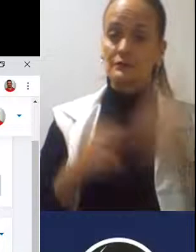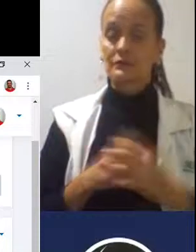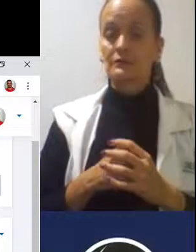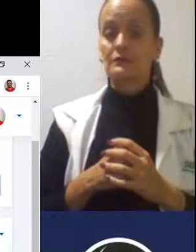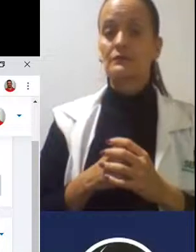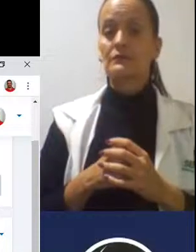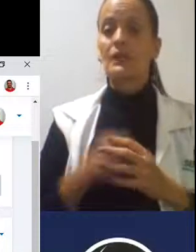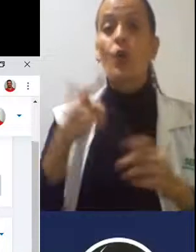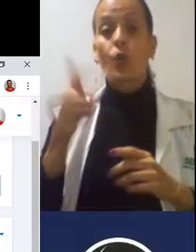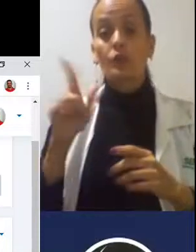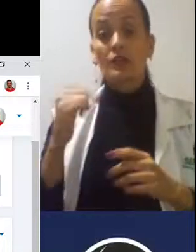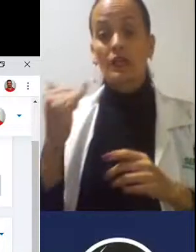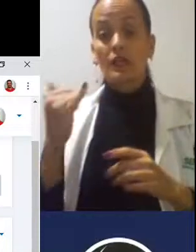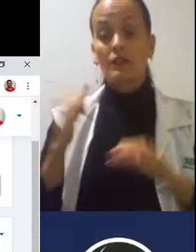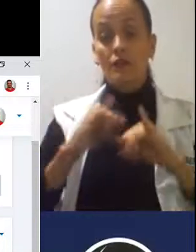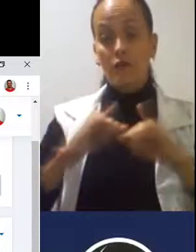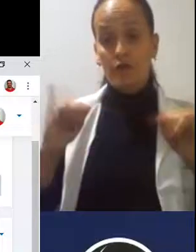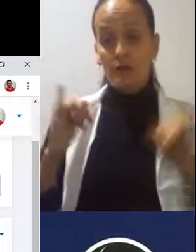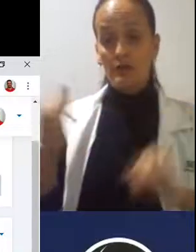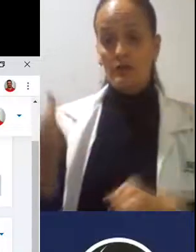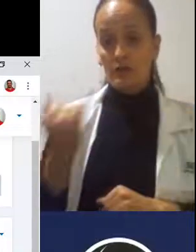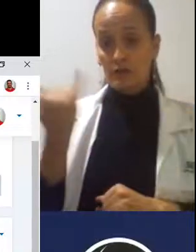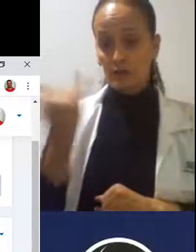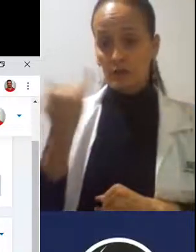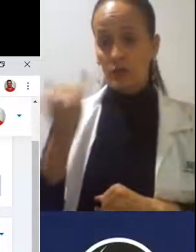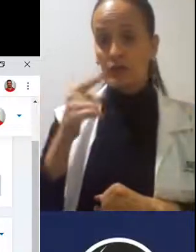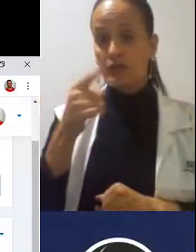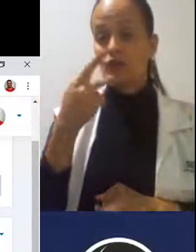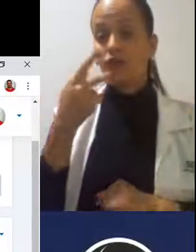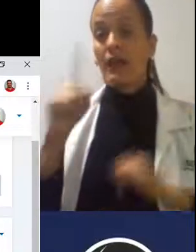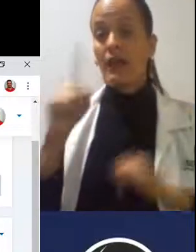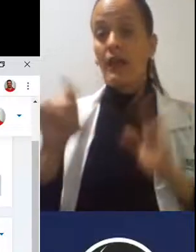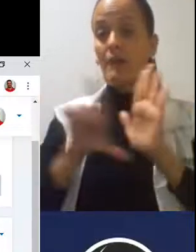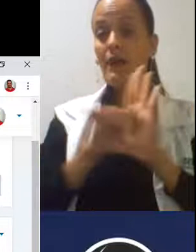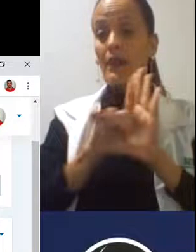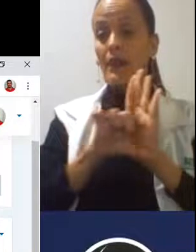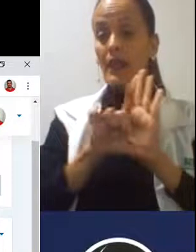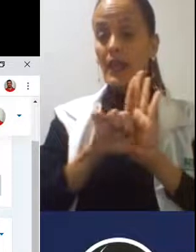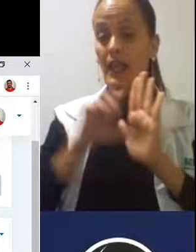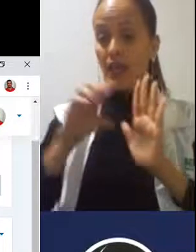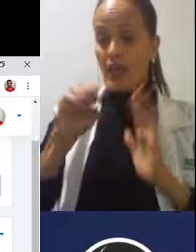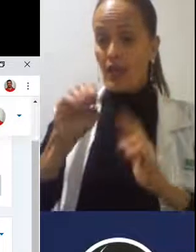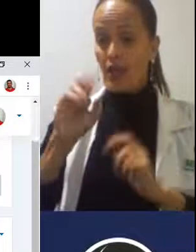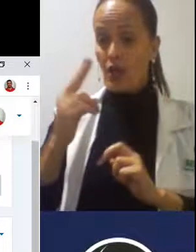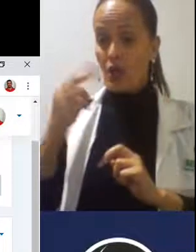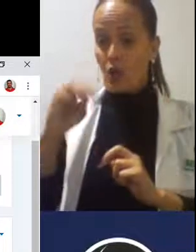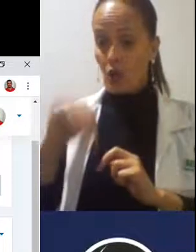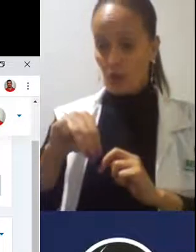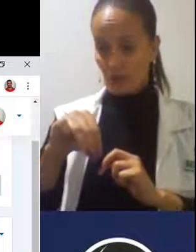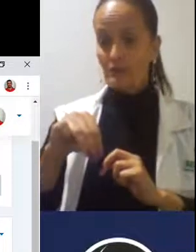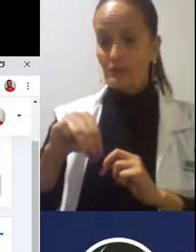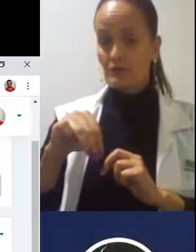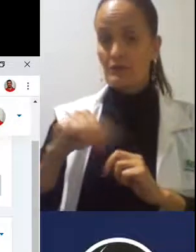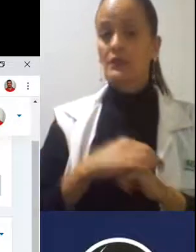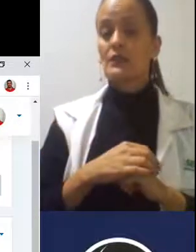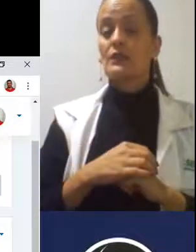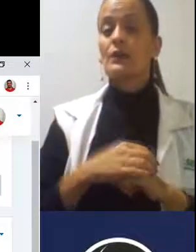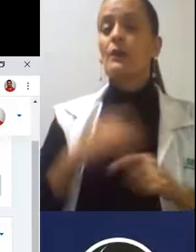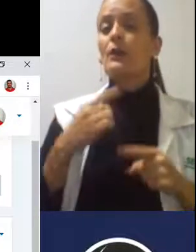definição importante vinculada a ela, que é a questão da lei de Ohm, né? Porque a resistência ela vai ser proporcional a todas